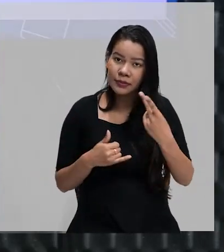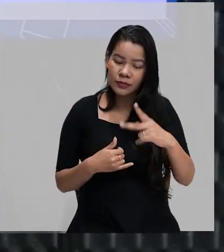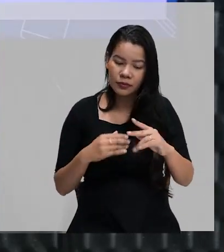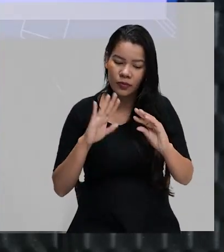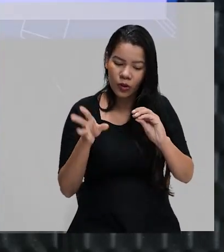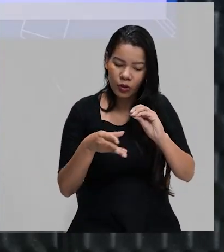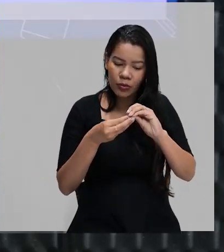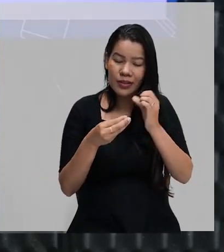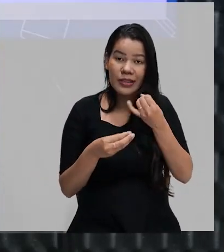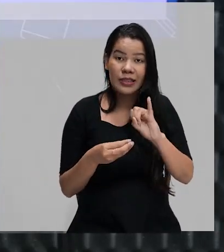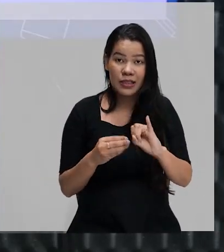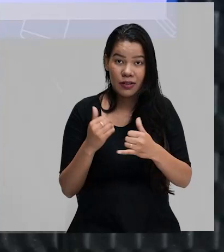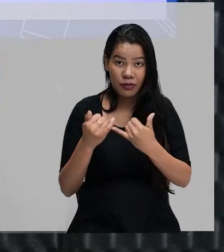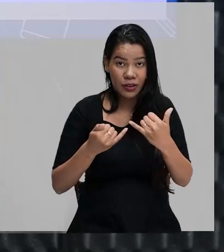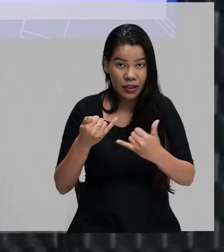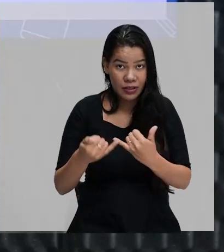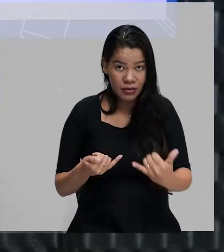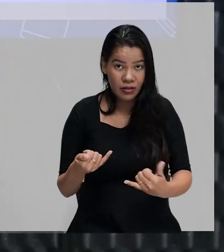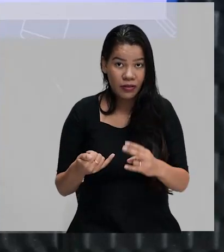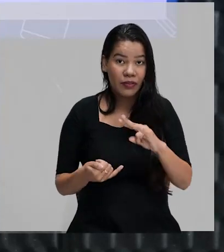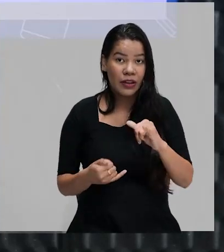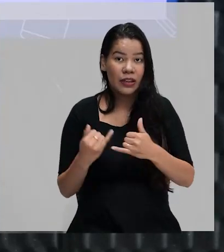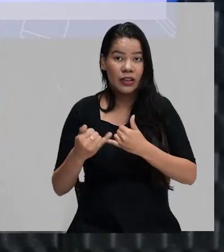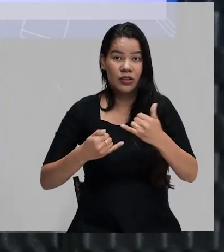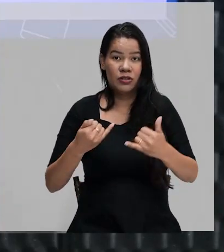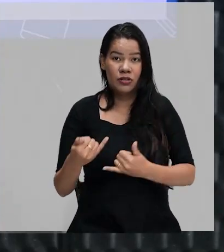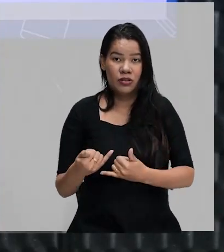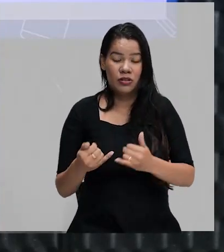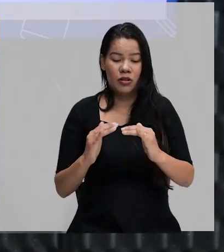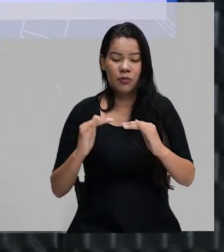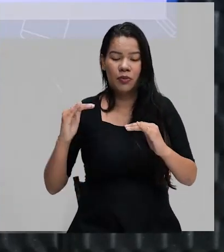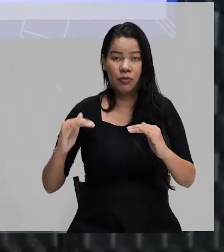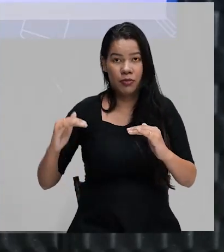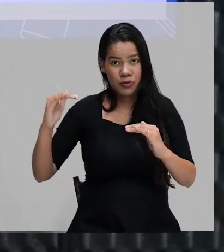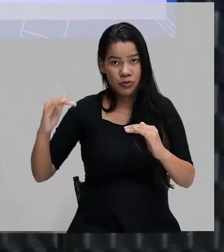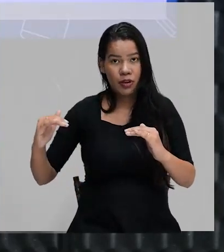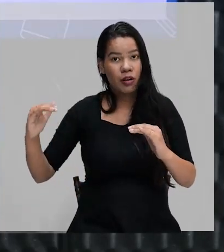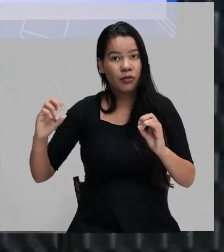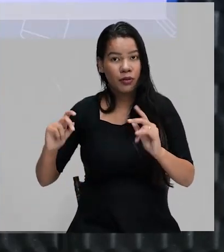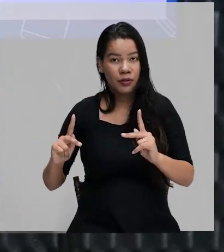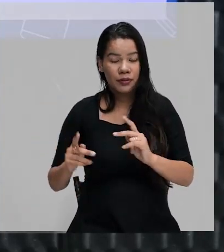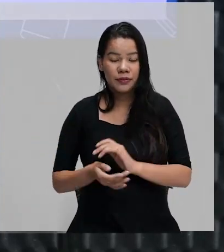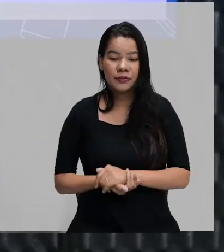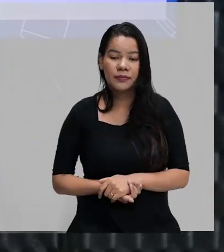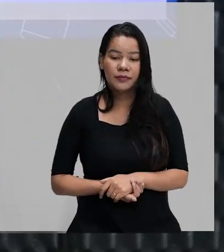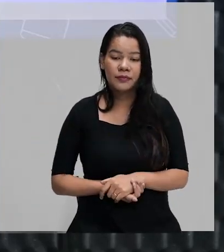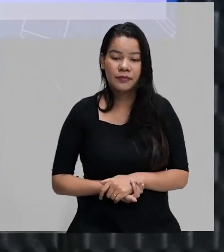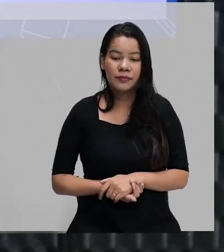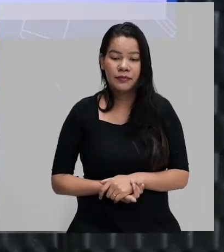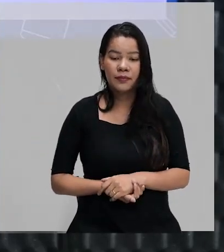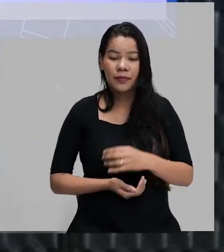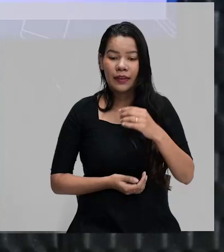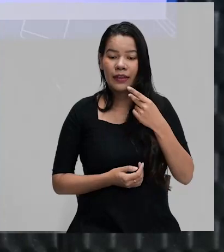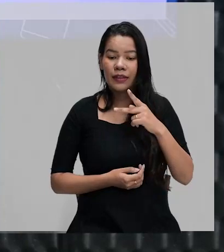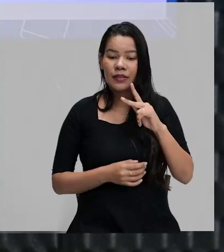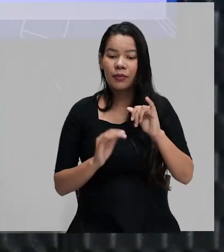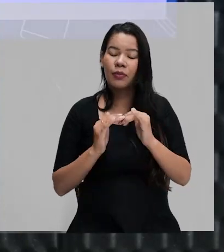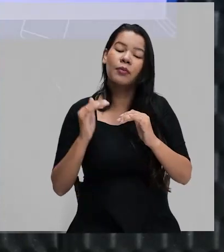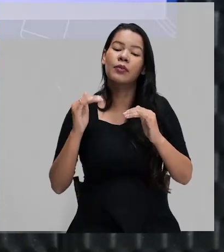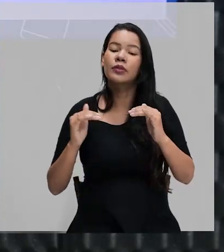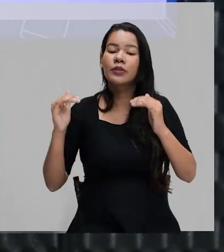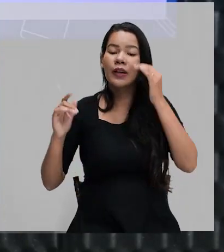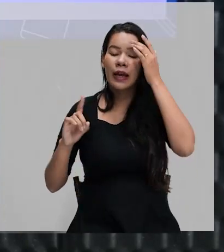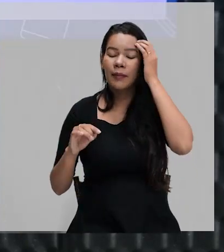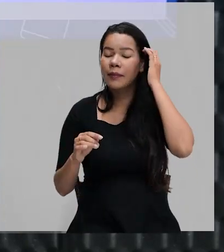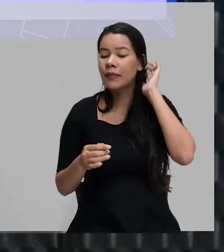se forem reagir, eles vão reagir de forma proporcional, certo? E essa proporção ela